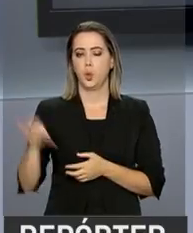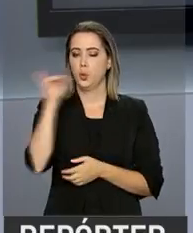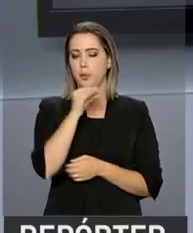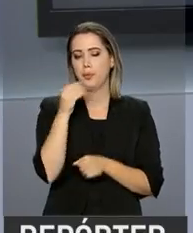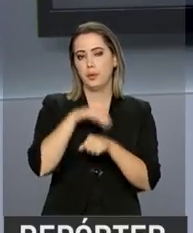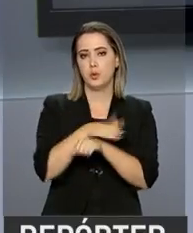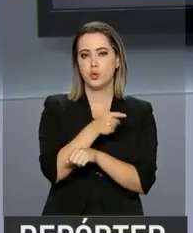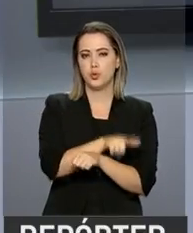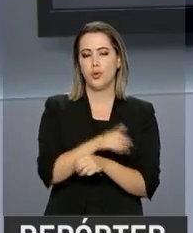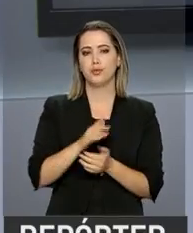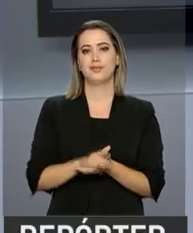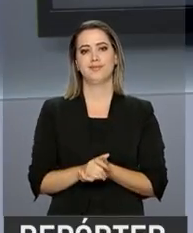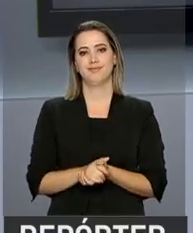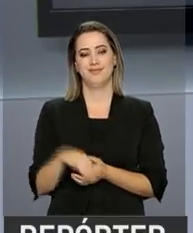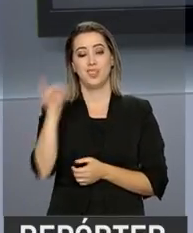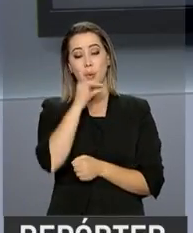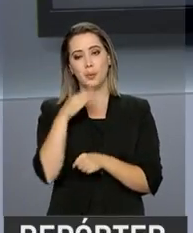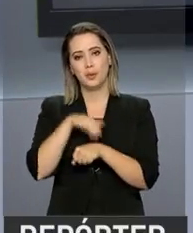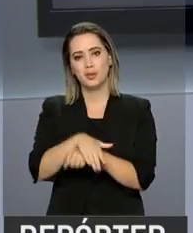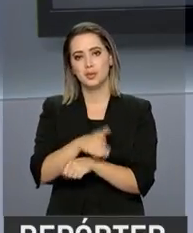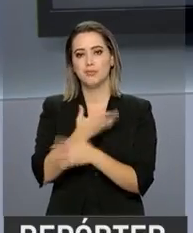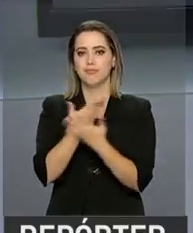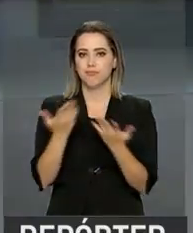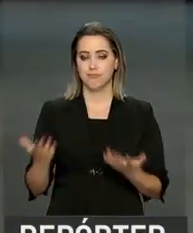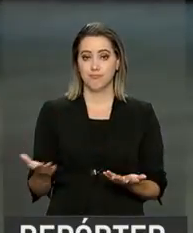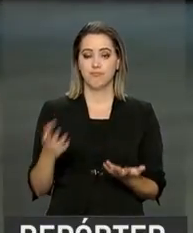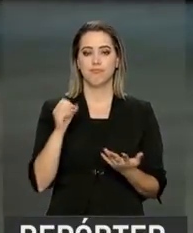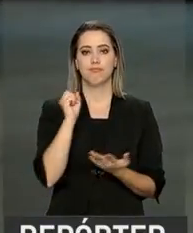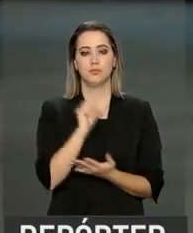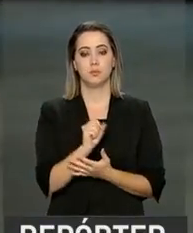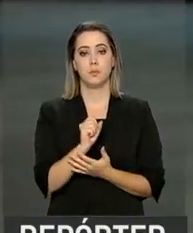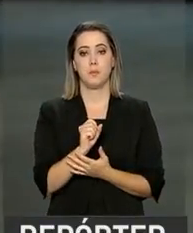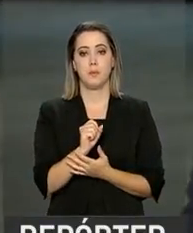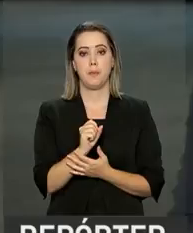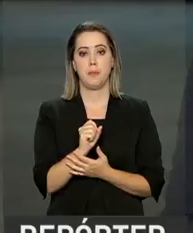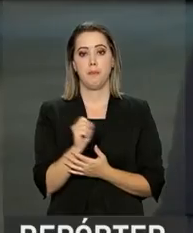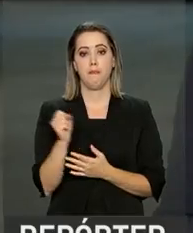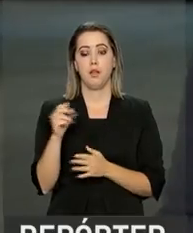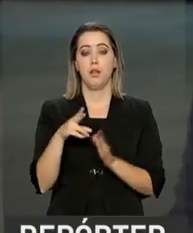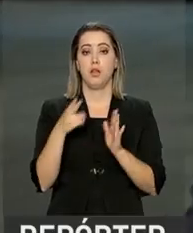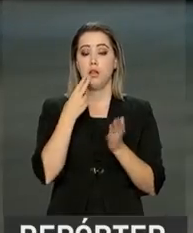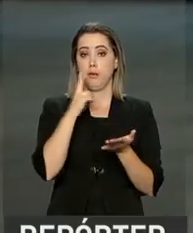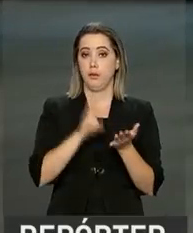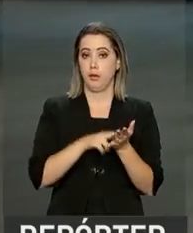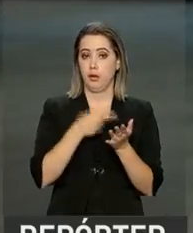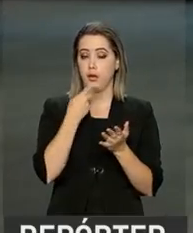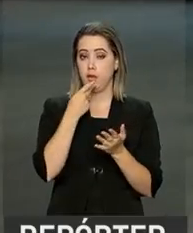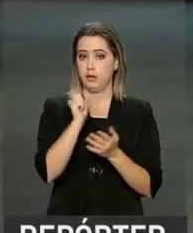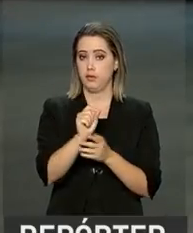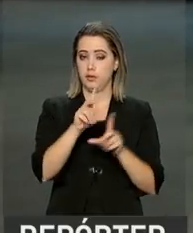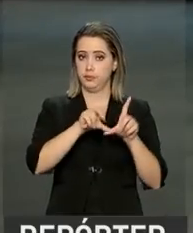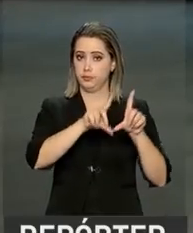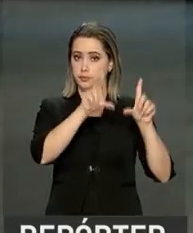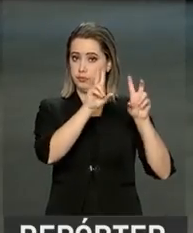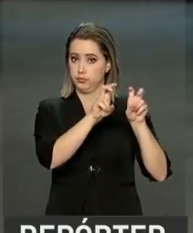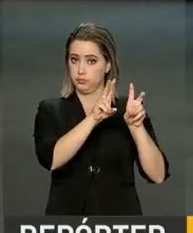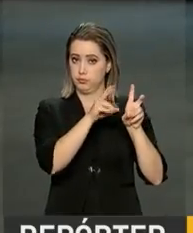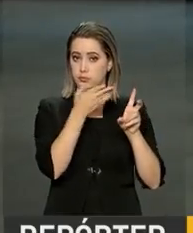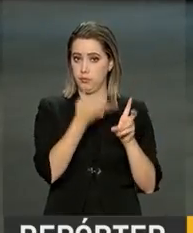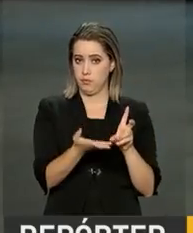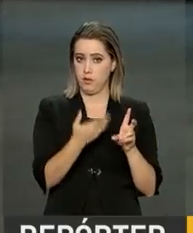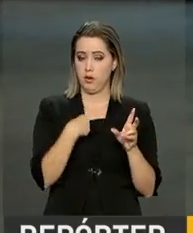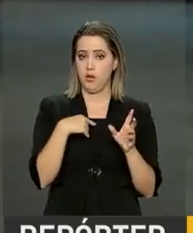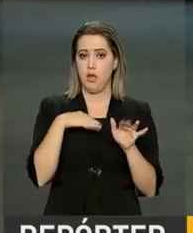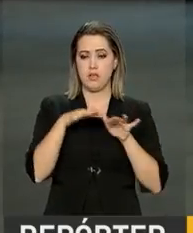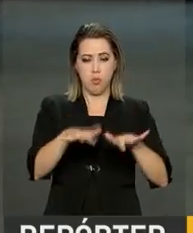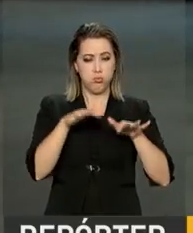noite mais uma vez o ala roberto boa noite novamente boa noite a todos a nota informa abre aspas as manifestações